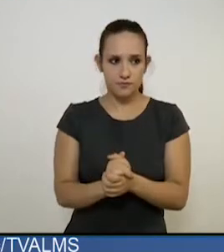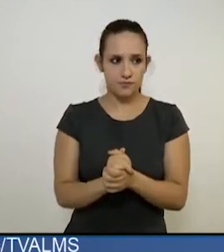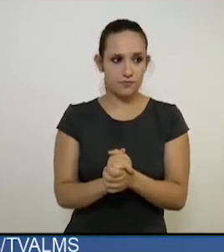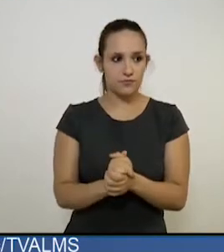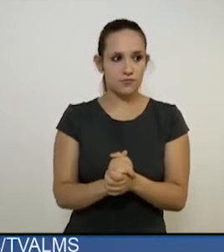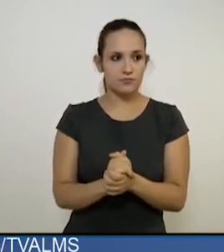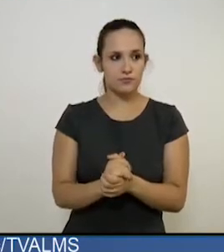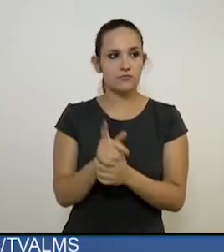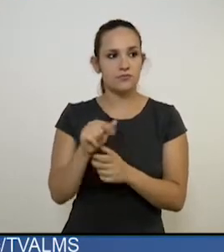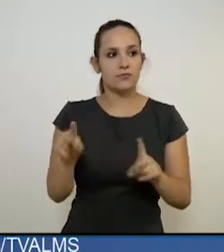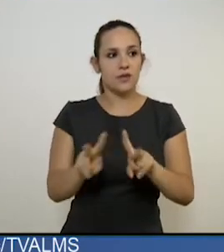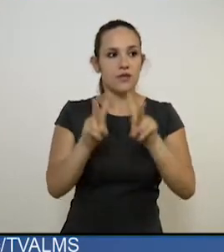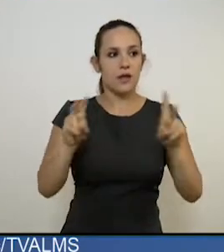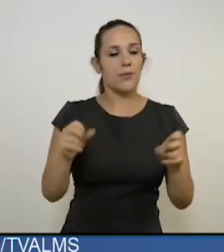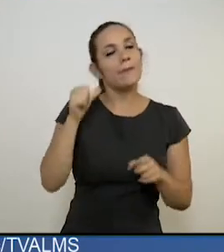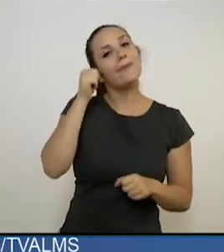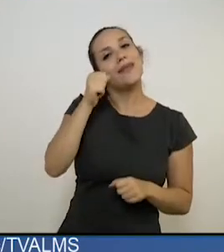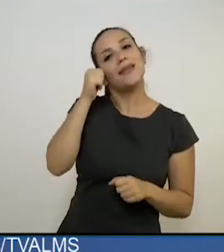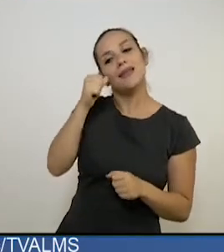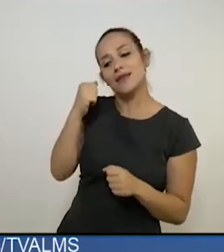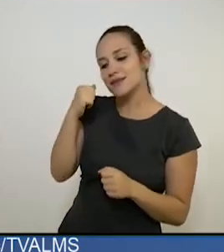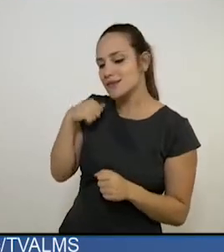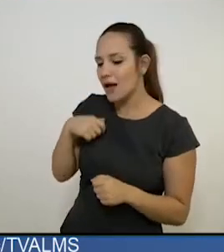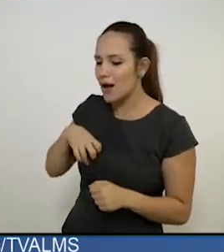Menina dos Olhos é um outro programa,